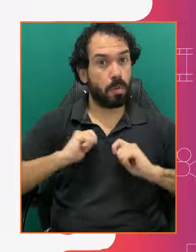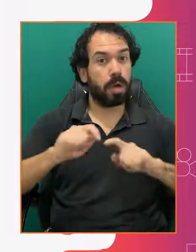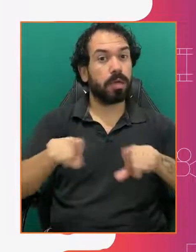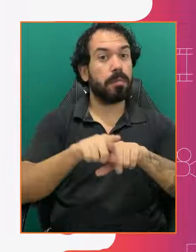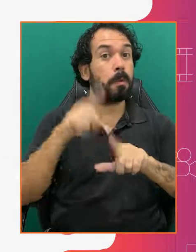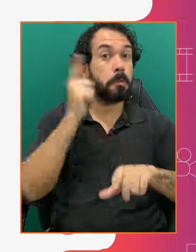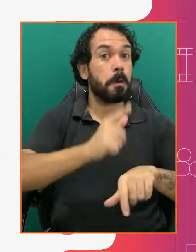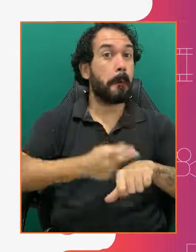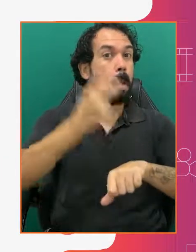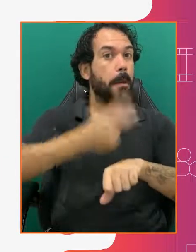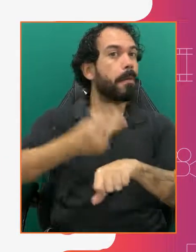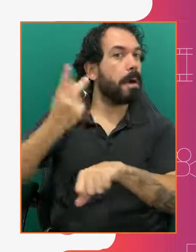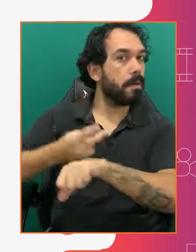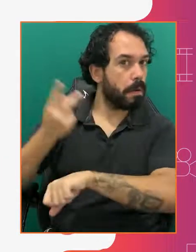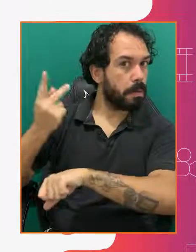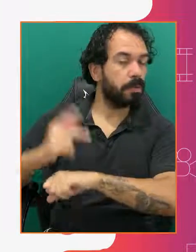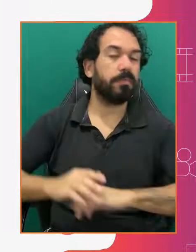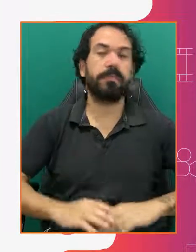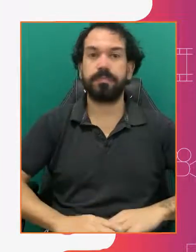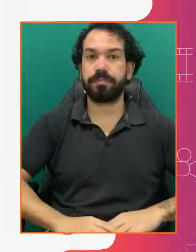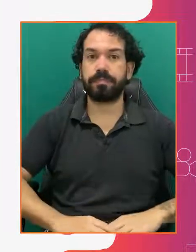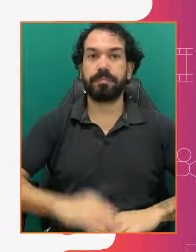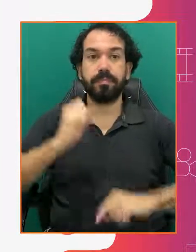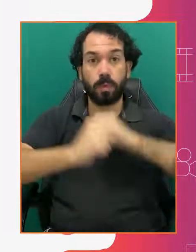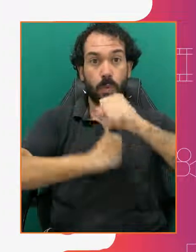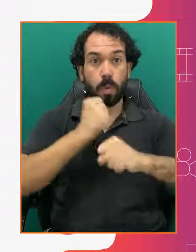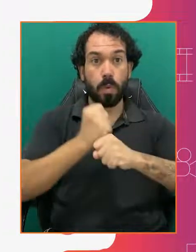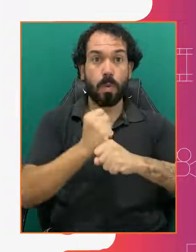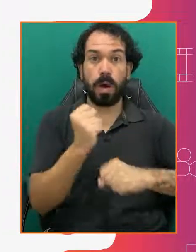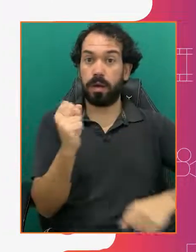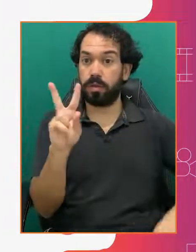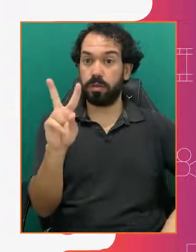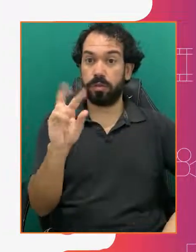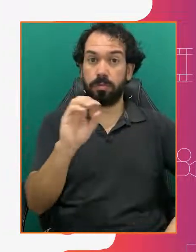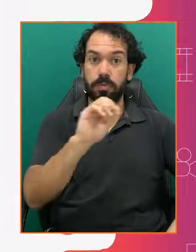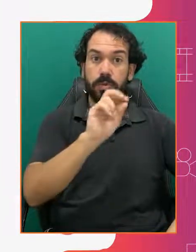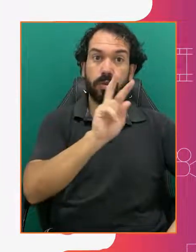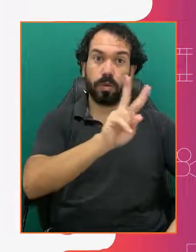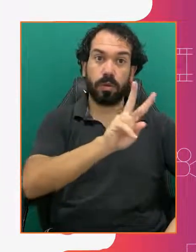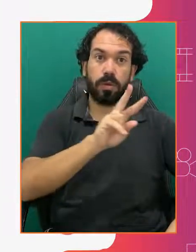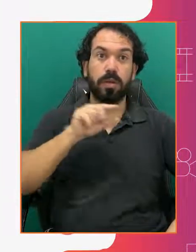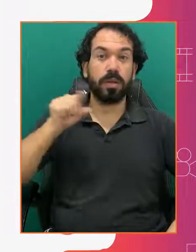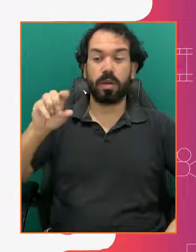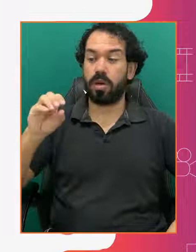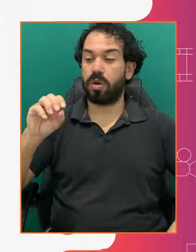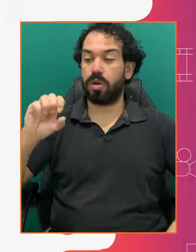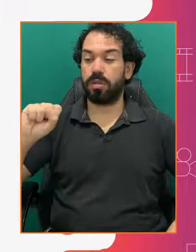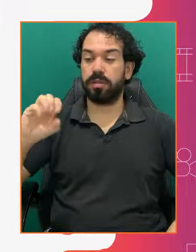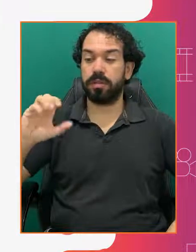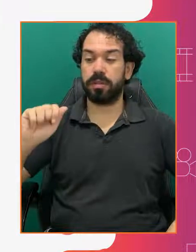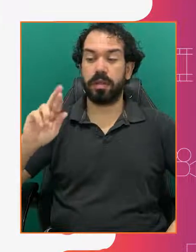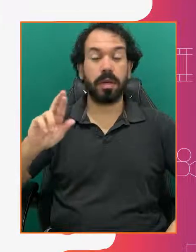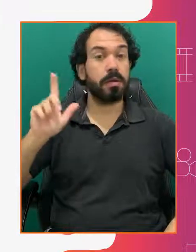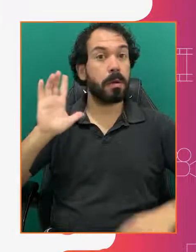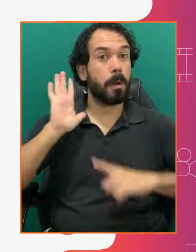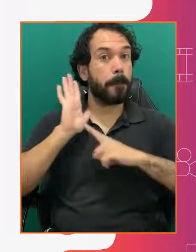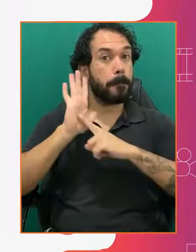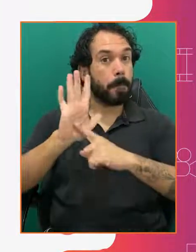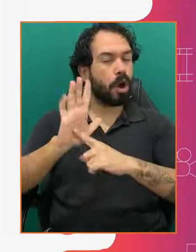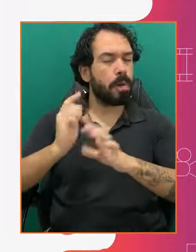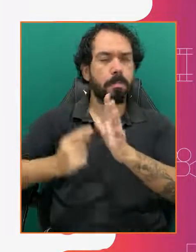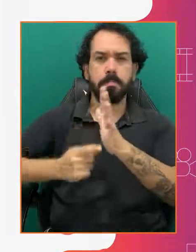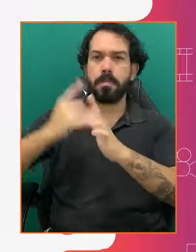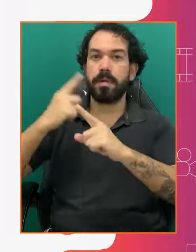em questão de premiações. Em 2002, a Academia do Oscar apresentou pela primeira